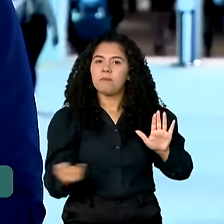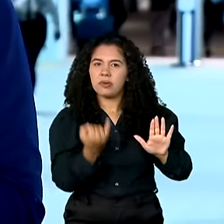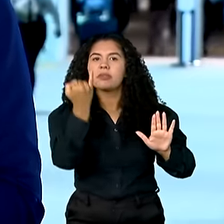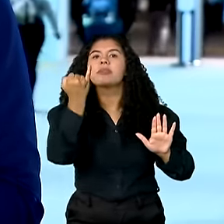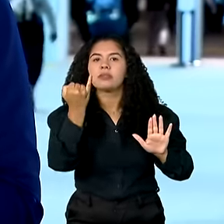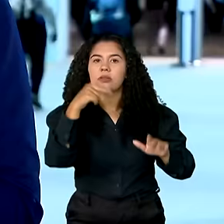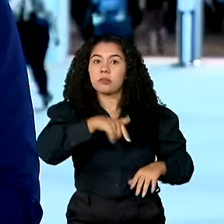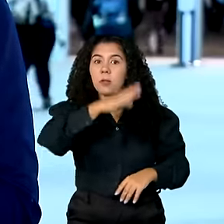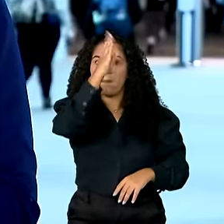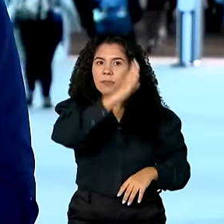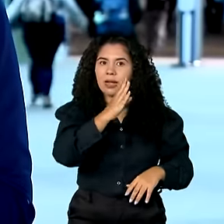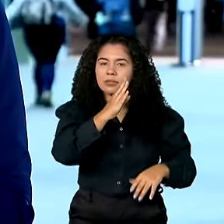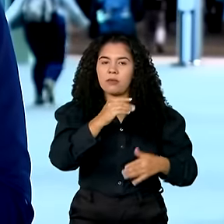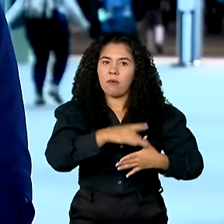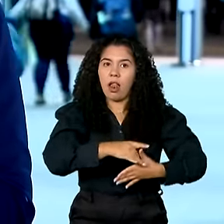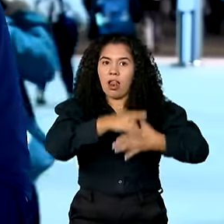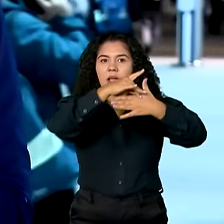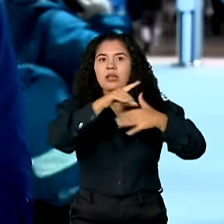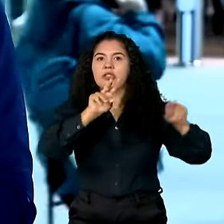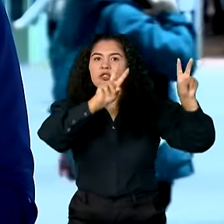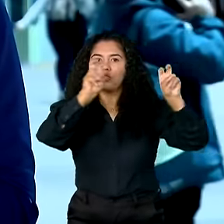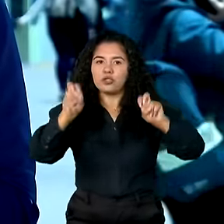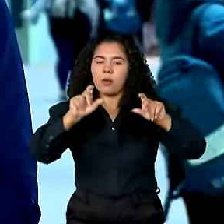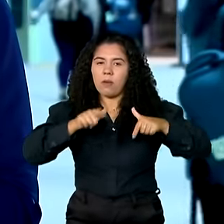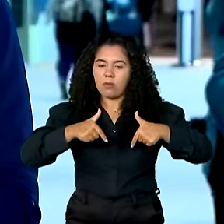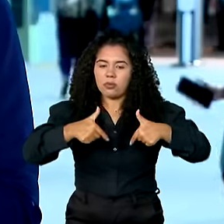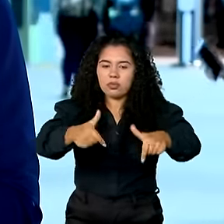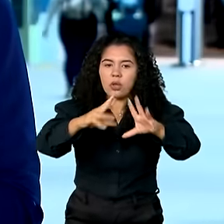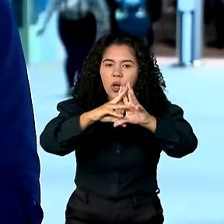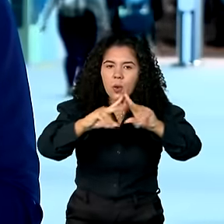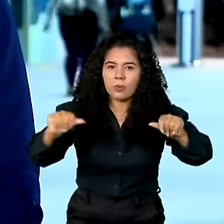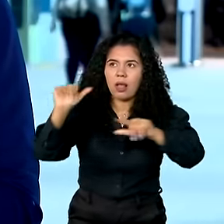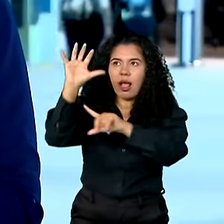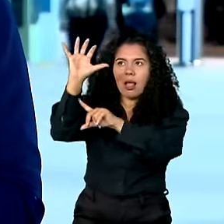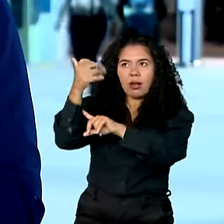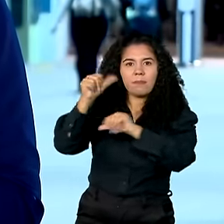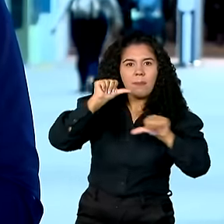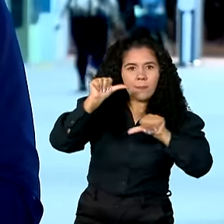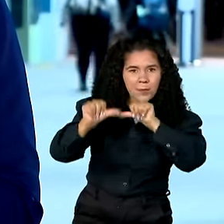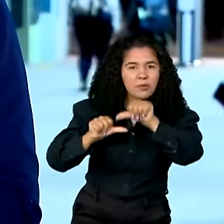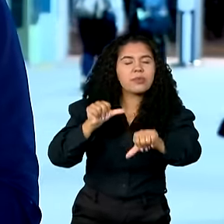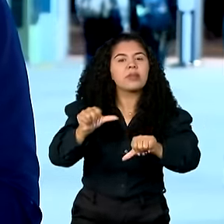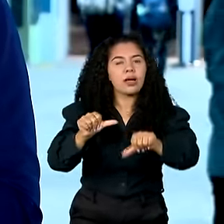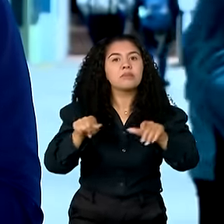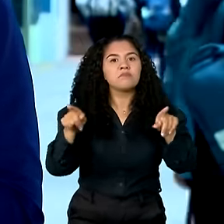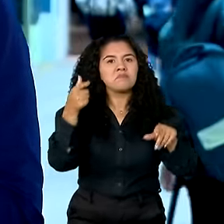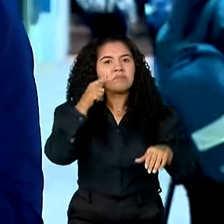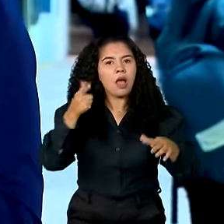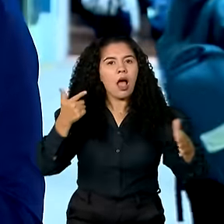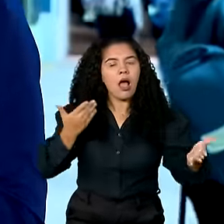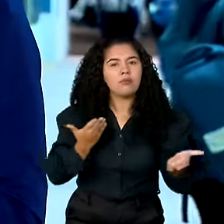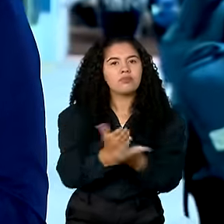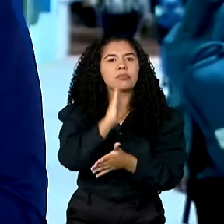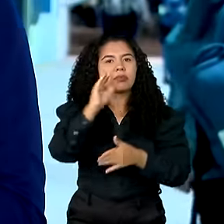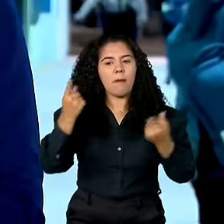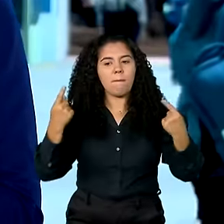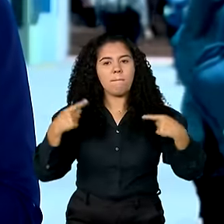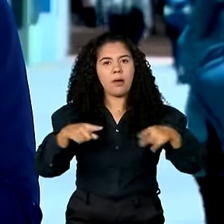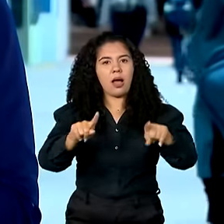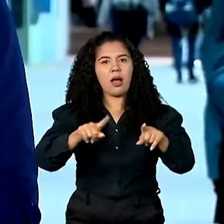como protagonista no combate às mudanças climáticas. E sua aprovação é simultânea ao acordo firmado aqui